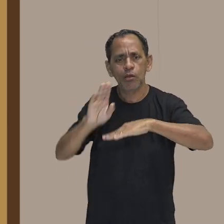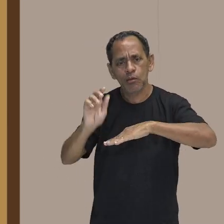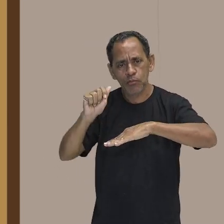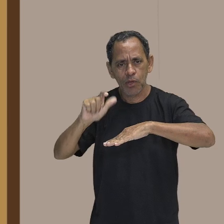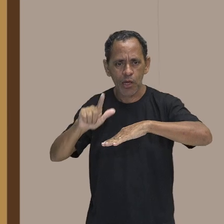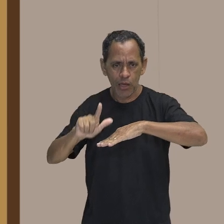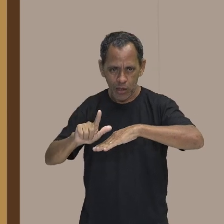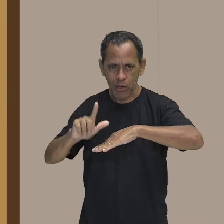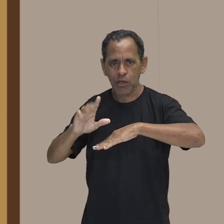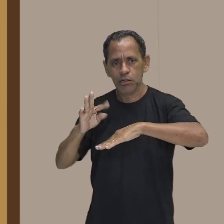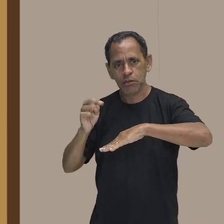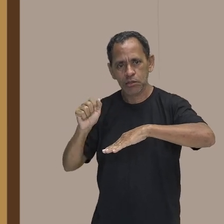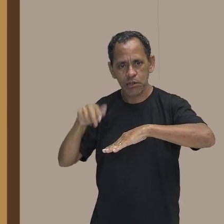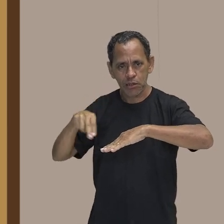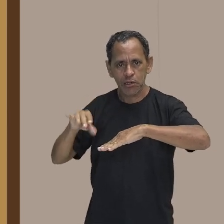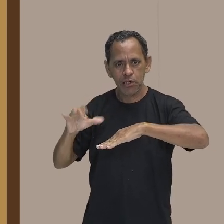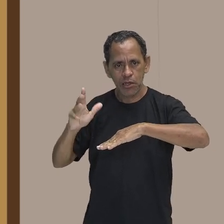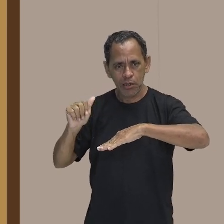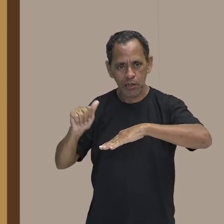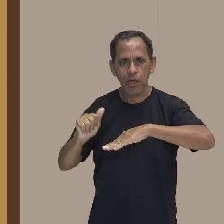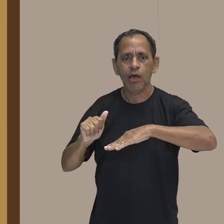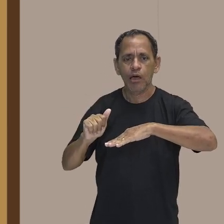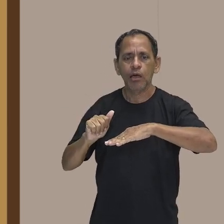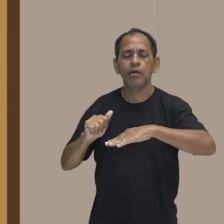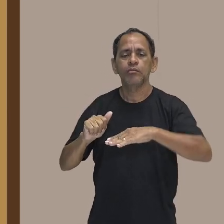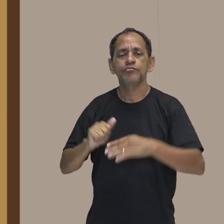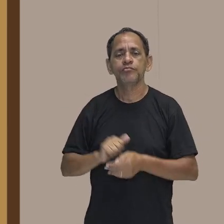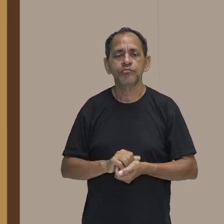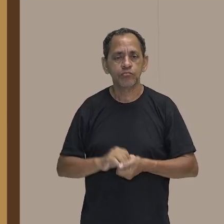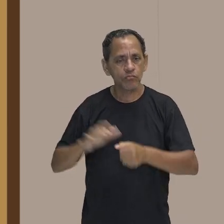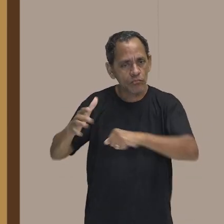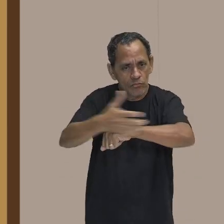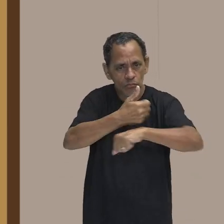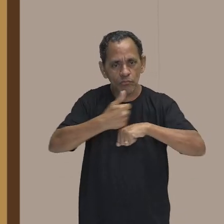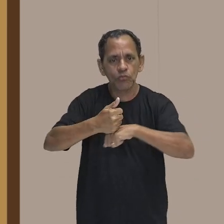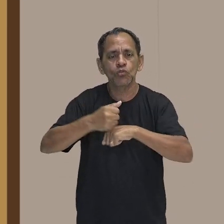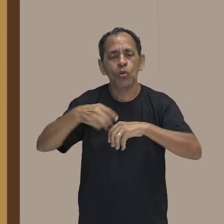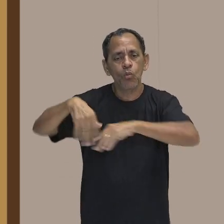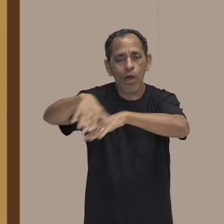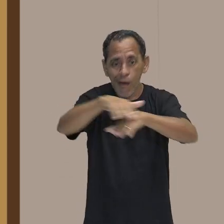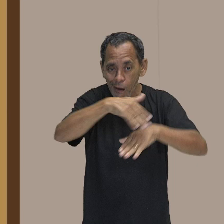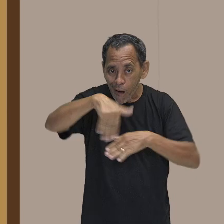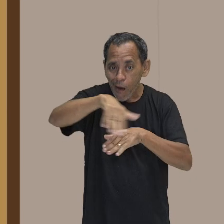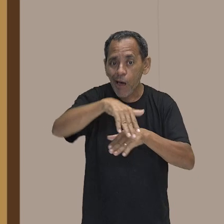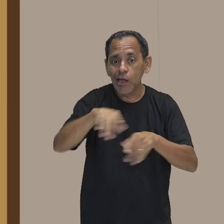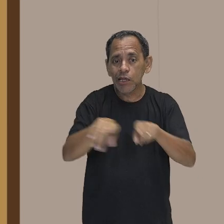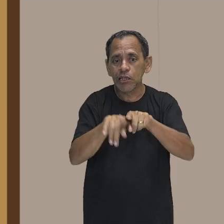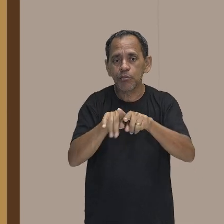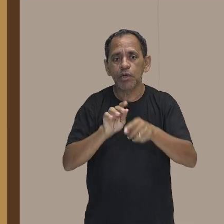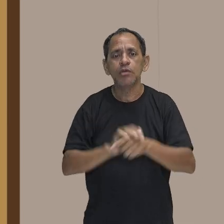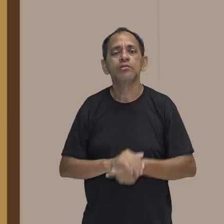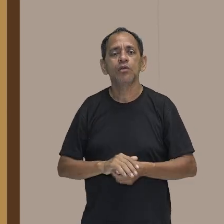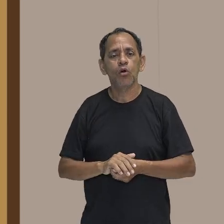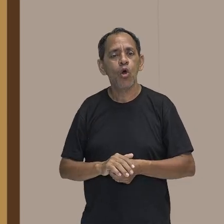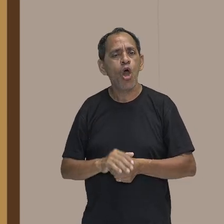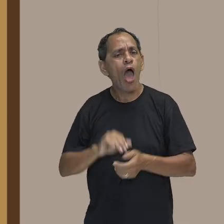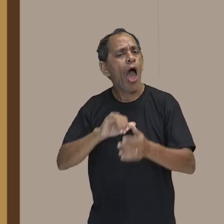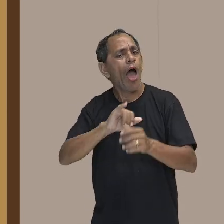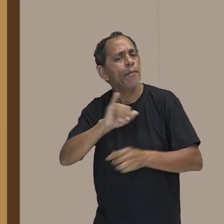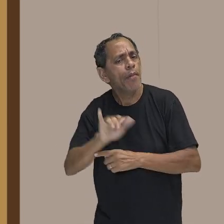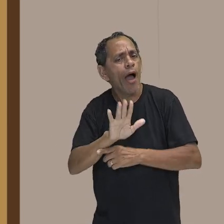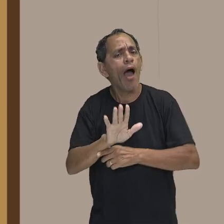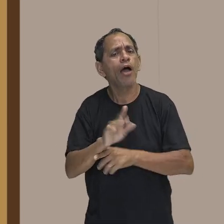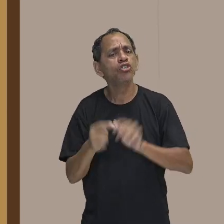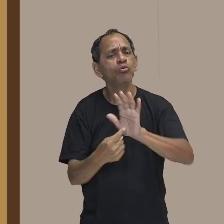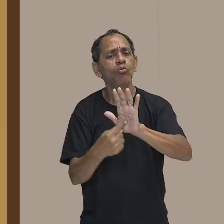eles vão dominar o território cretense. E é interessante a gente conhecer que a figura do Minotauro ela ilustra muito